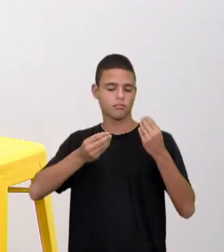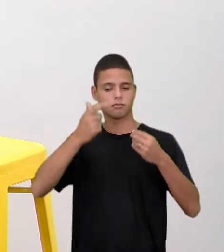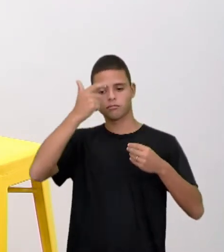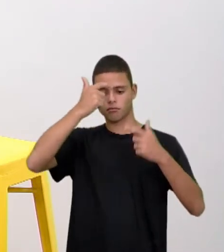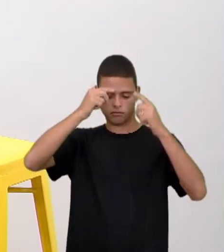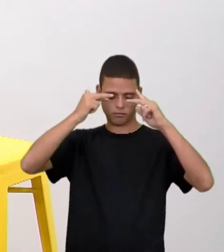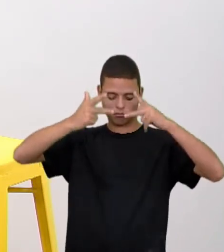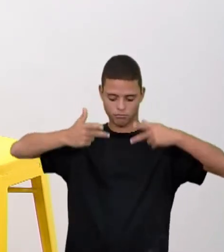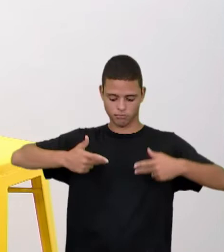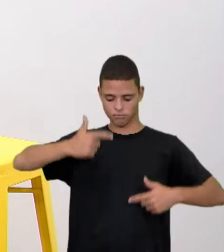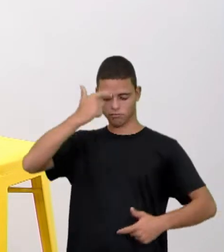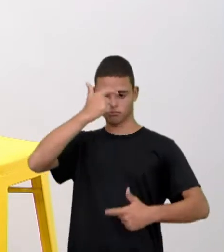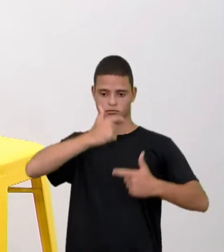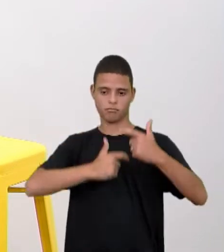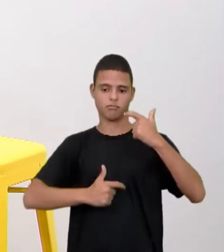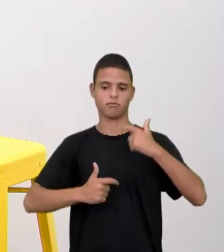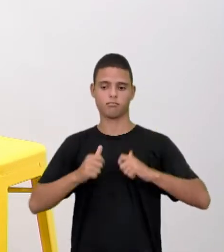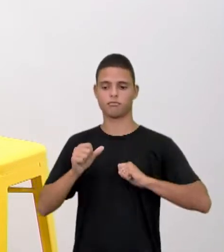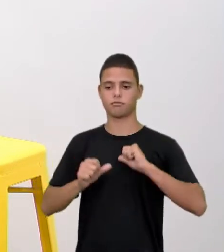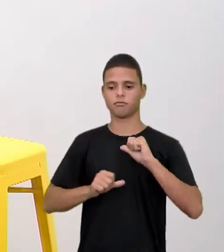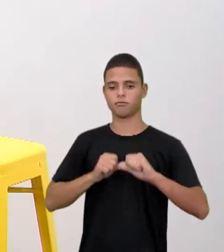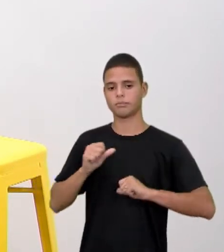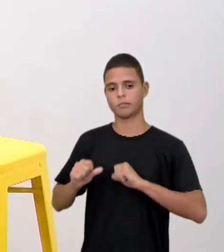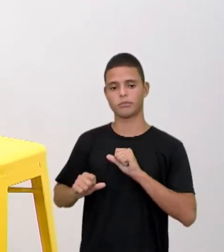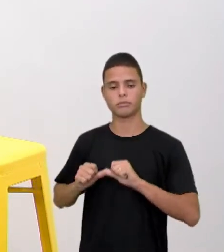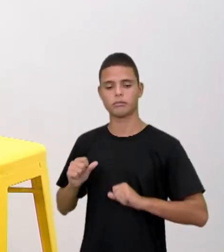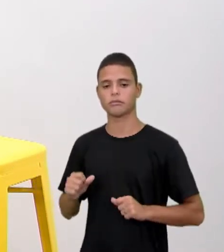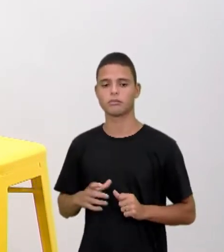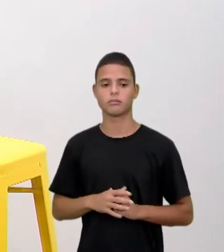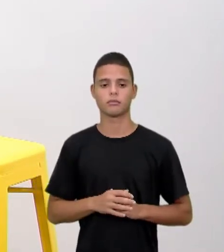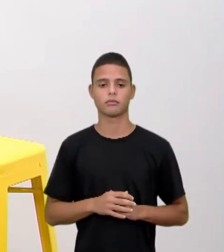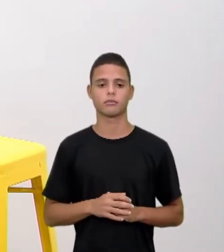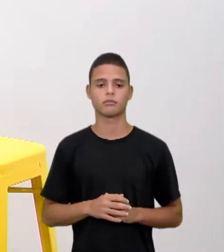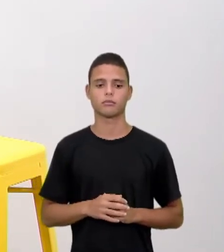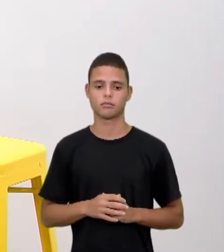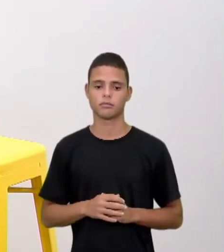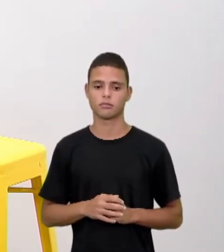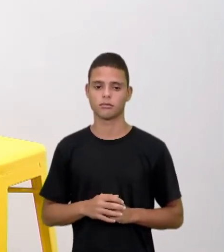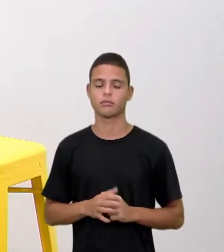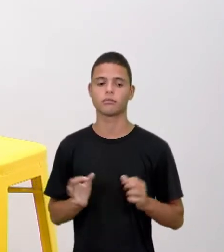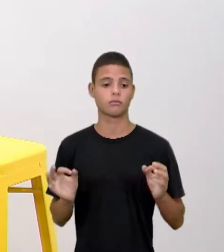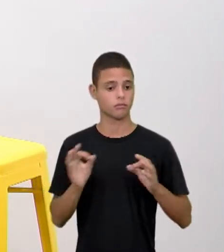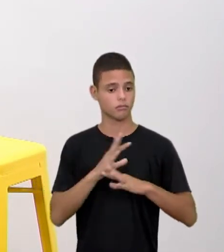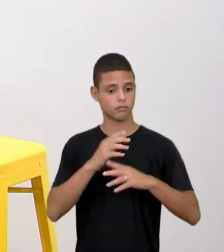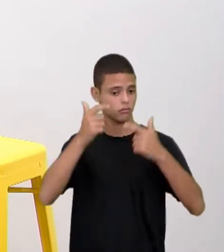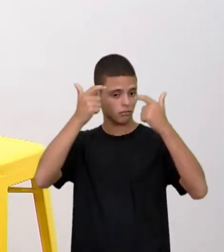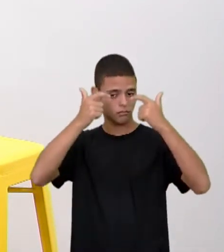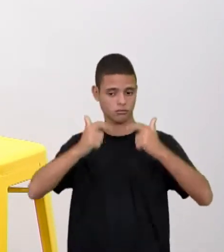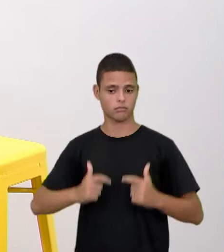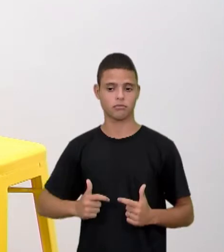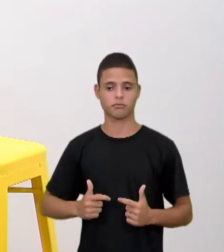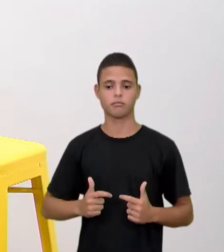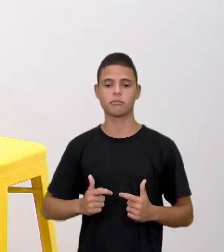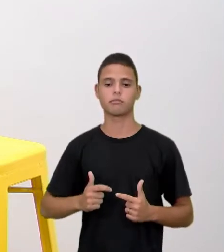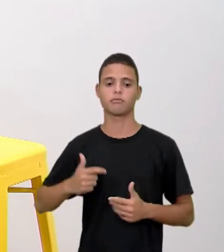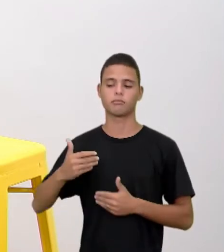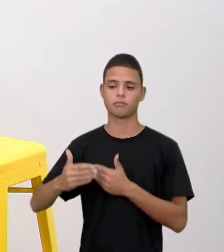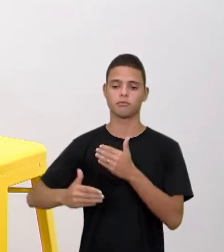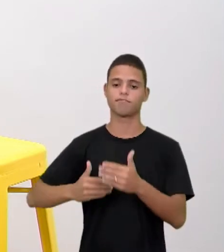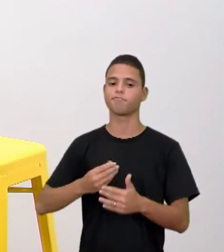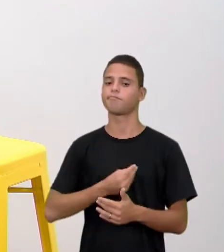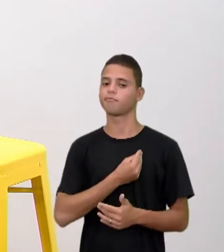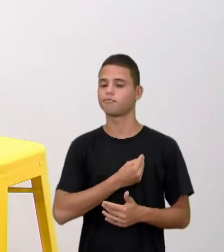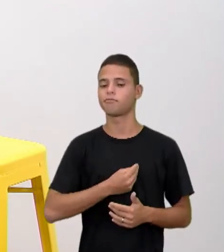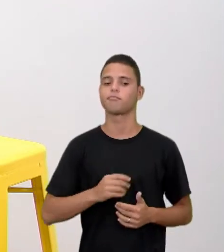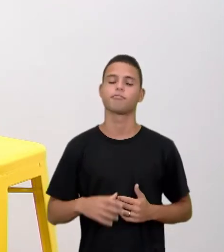ou se estabiliza. Estabiliza não é a palavra, né? Mas se consolida ali ao longo da sua vida. Você tem um